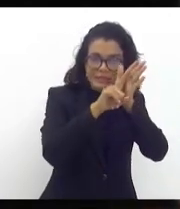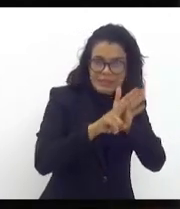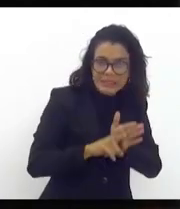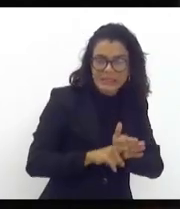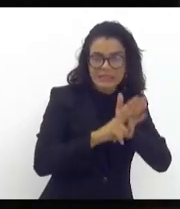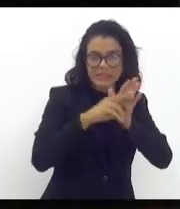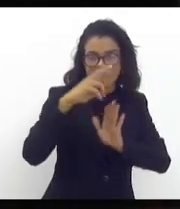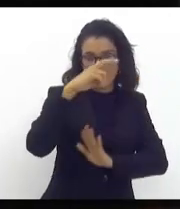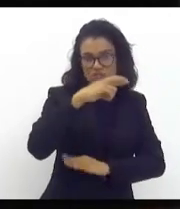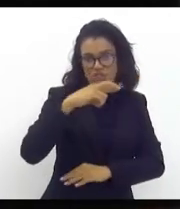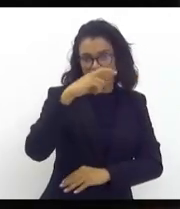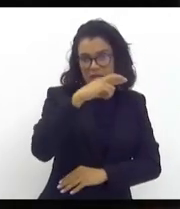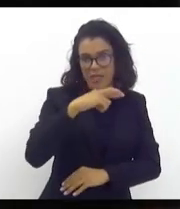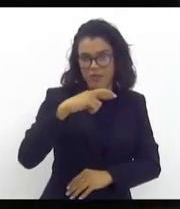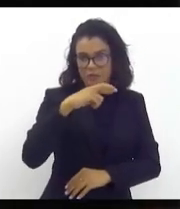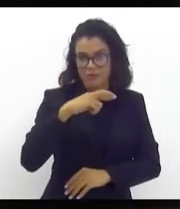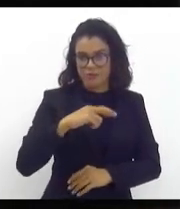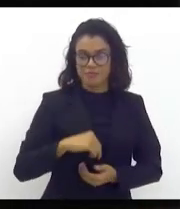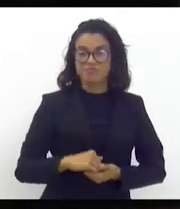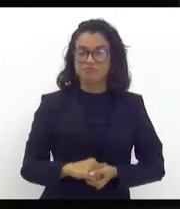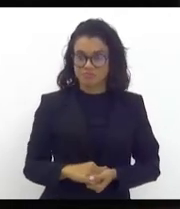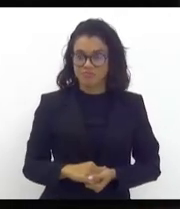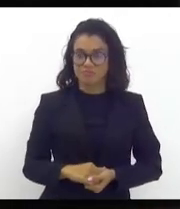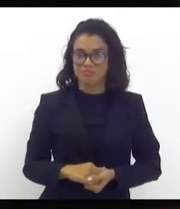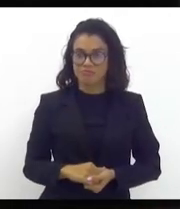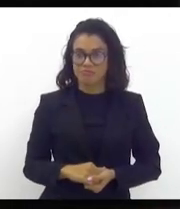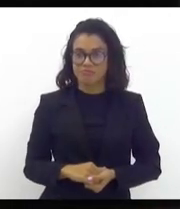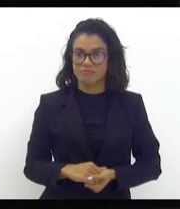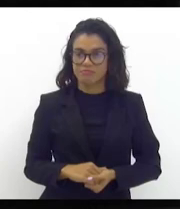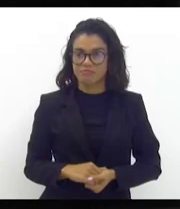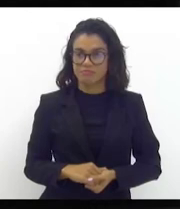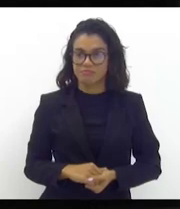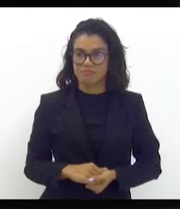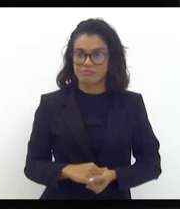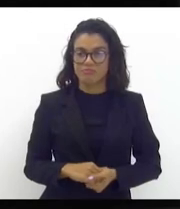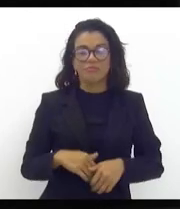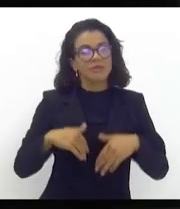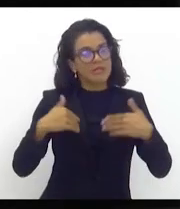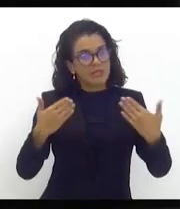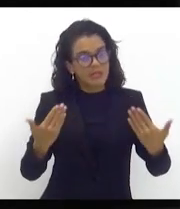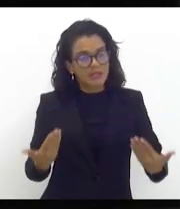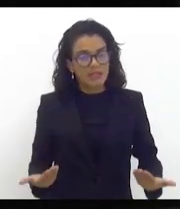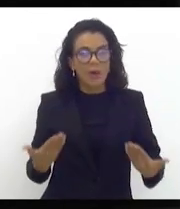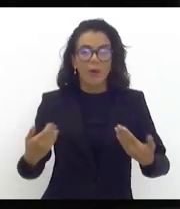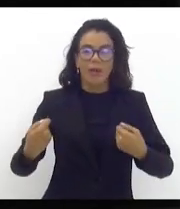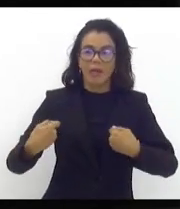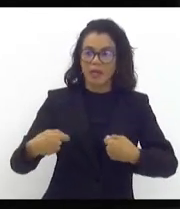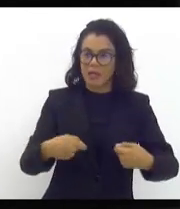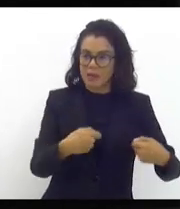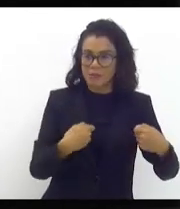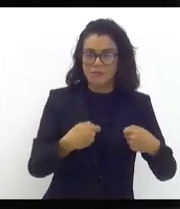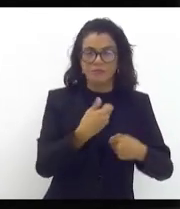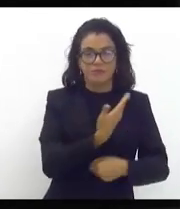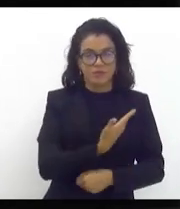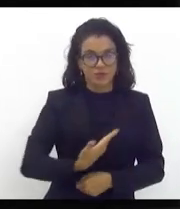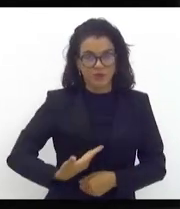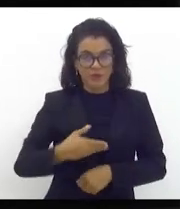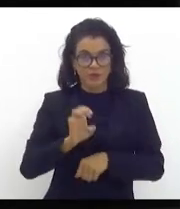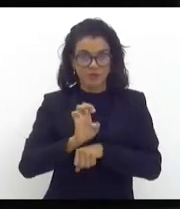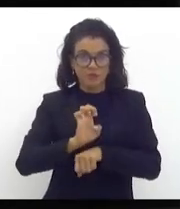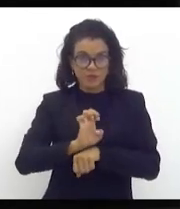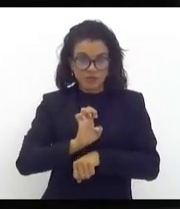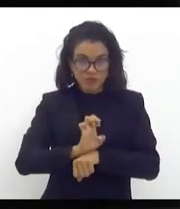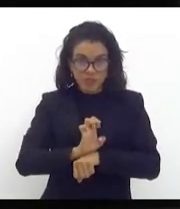mídias que cobrem o Estado do Rio de Janeiro. Então, é preciso que o governo do